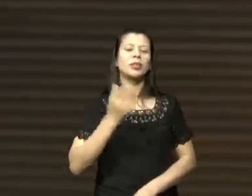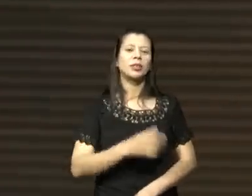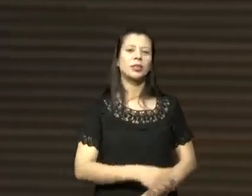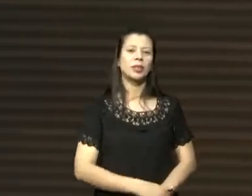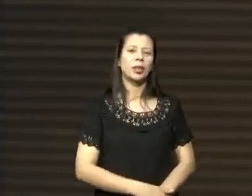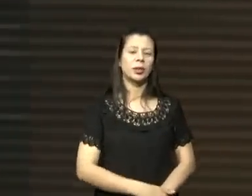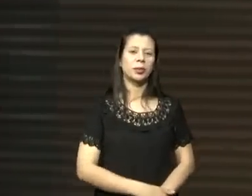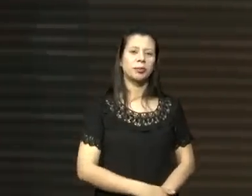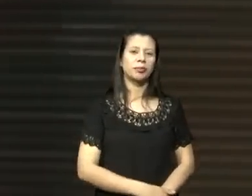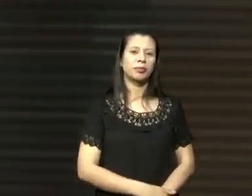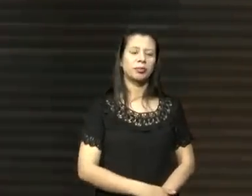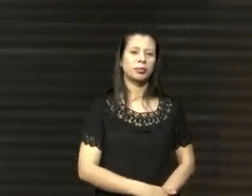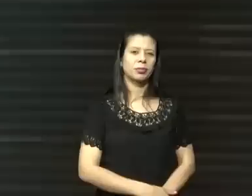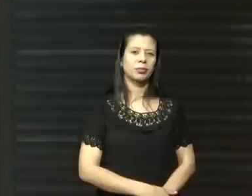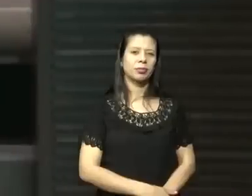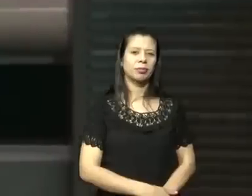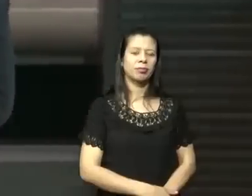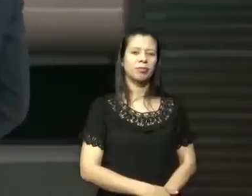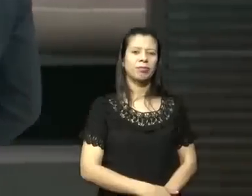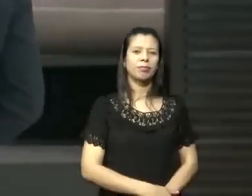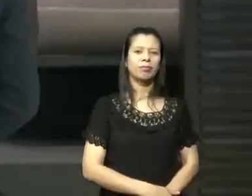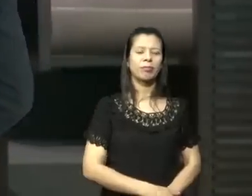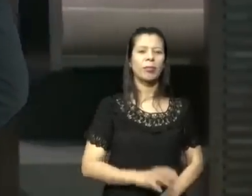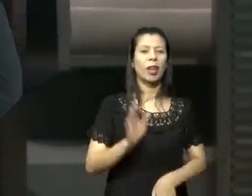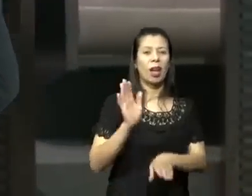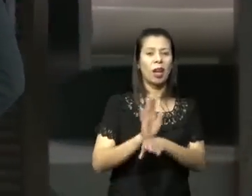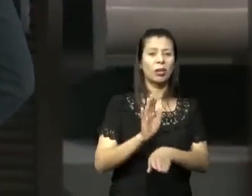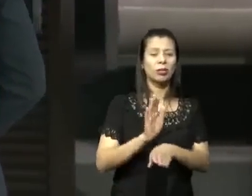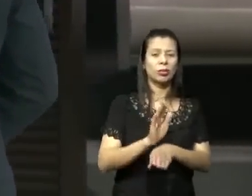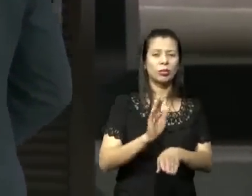eu não tinha planejado terminar assim